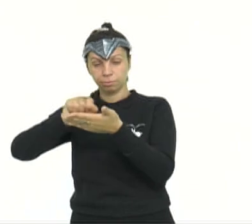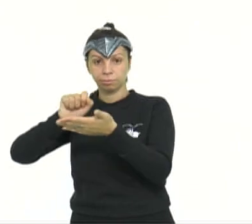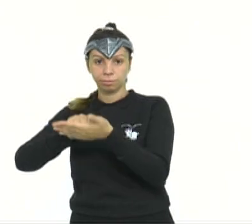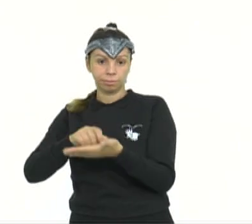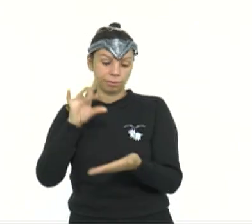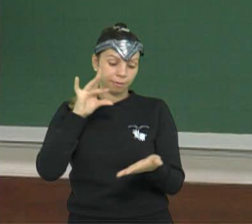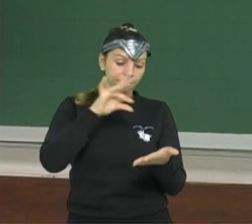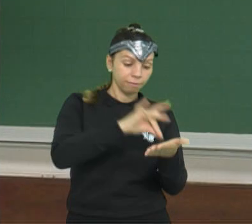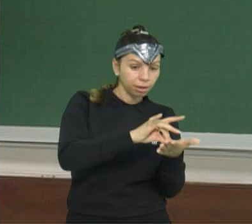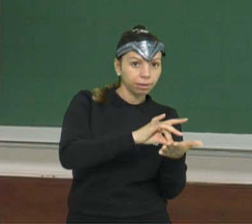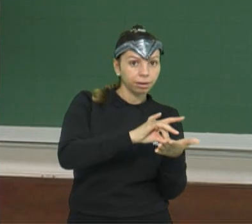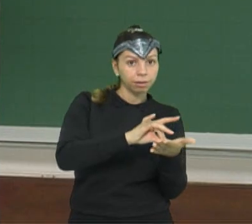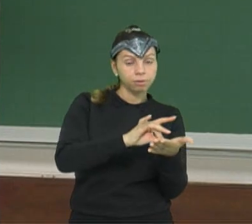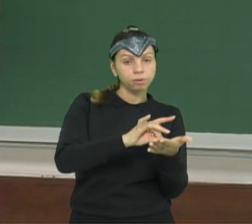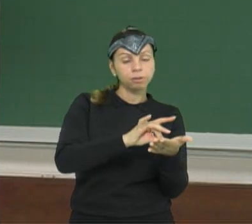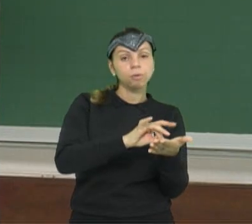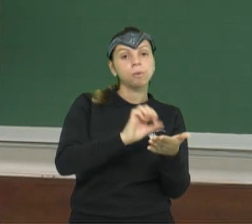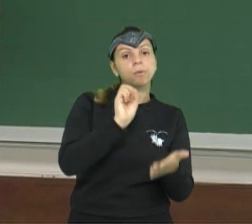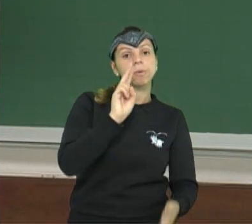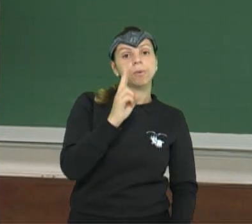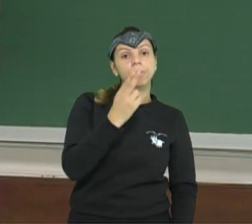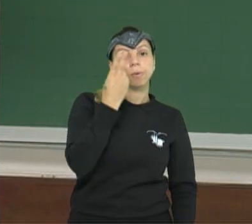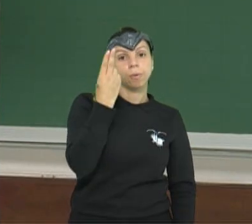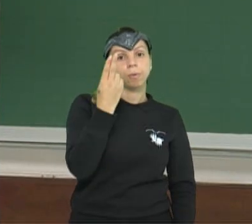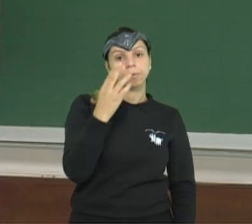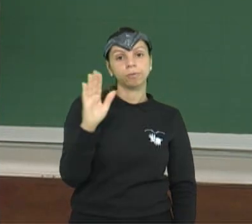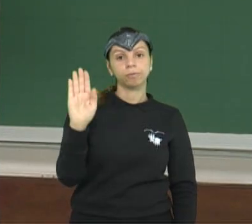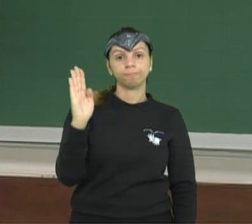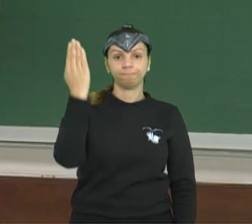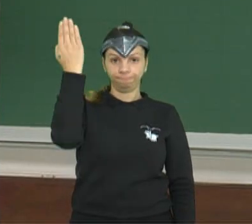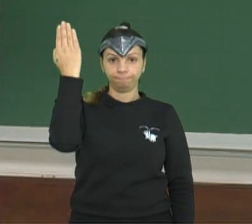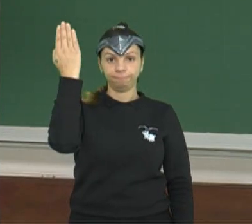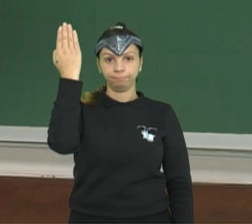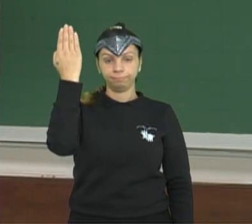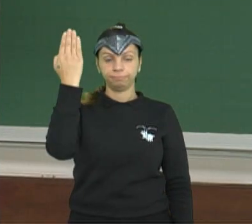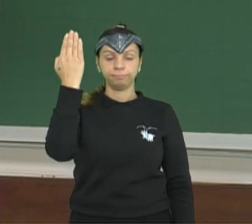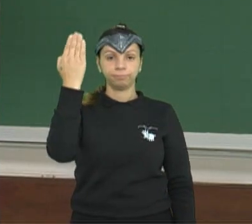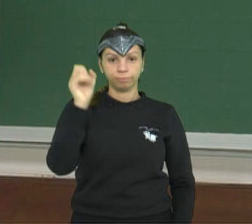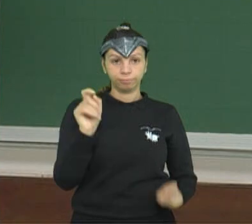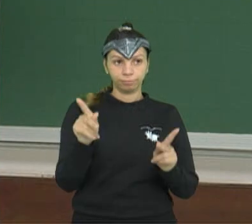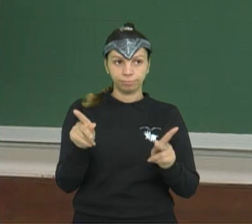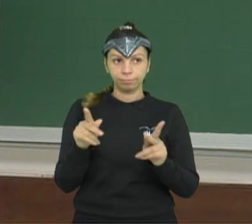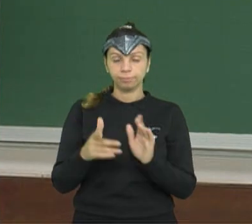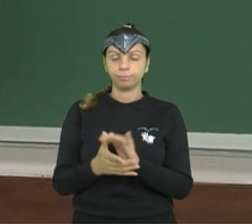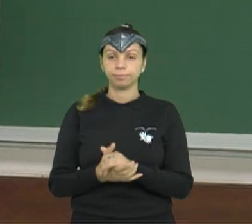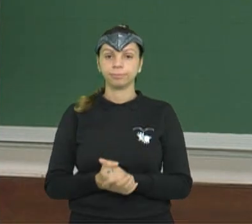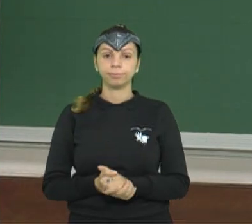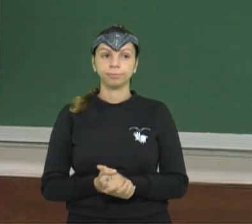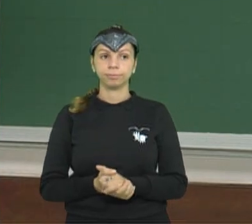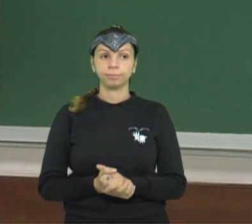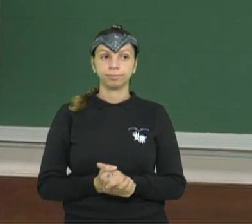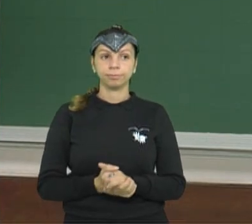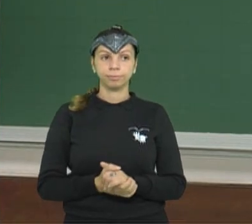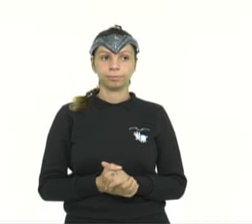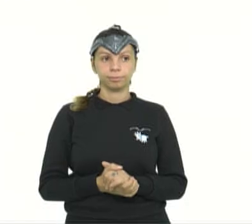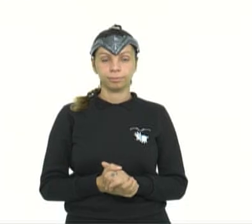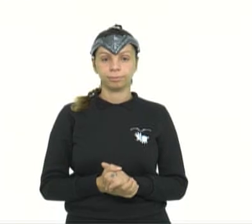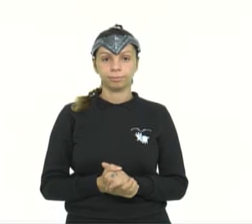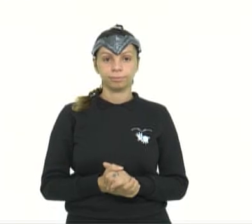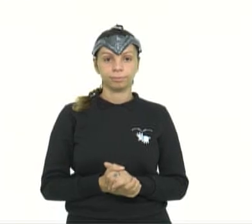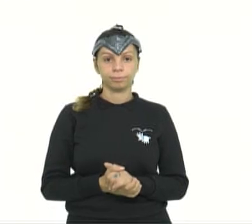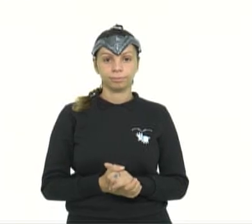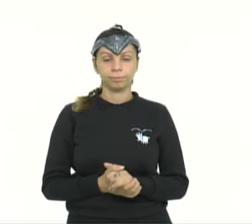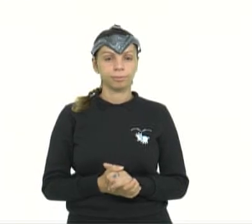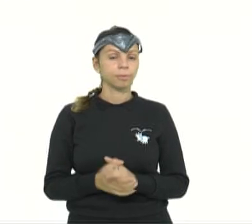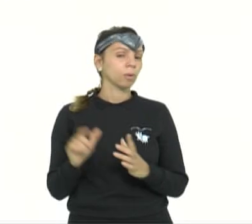true, verdadeiro, ou se é false, falso, ok? Então vamos lá. Contar